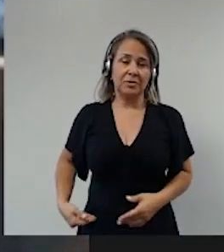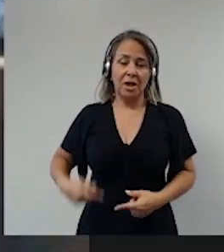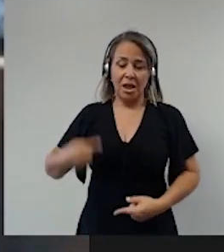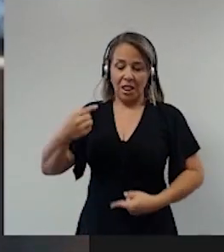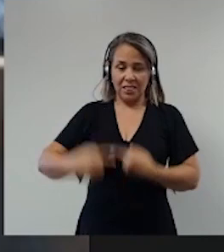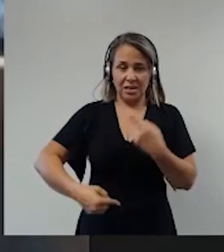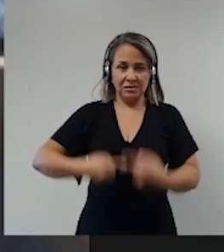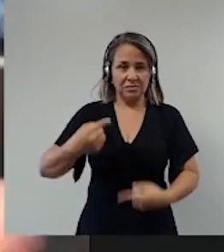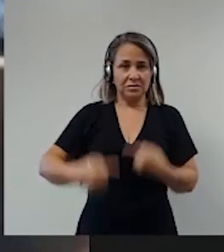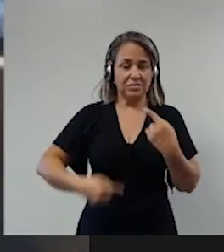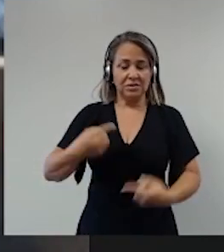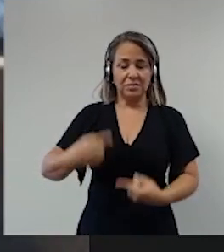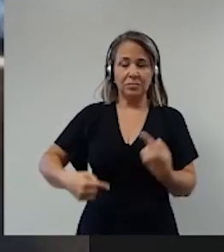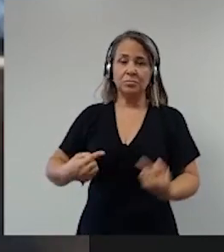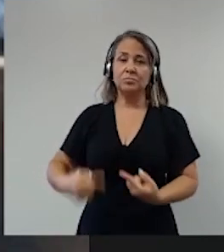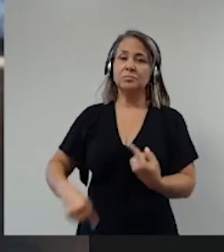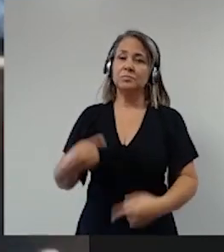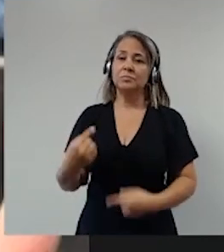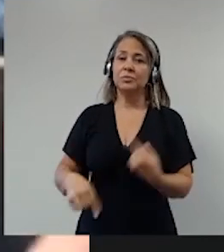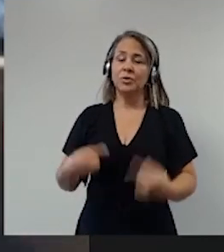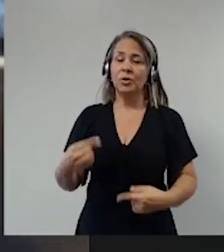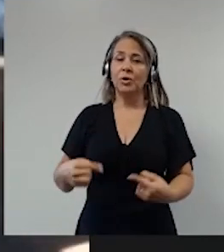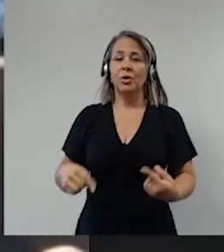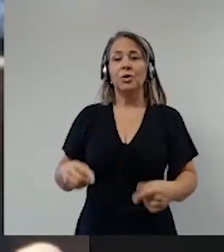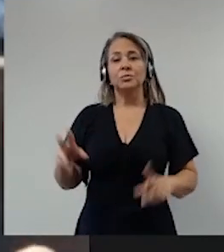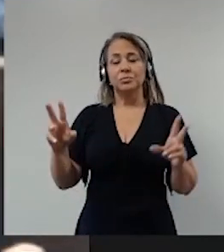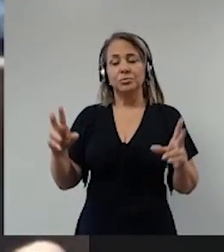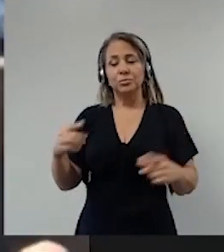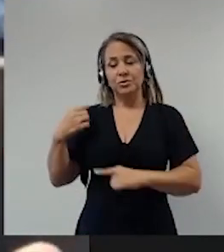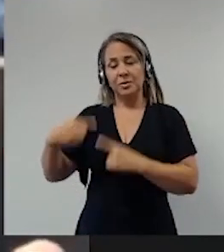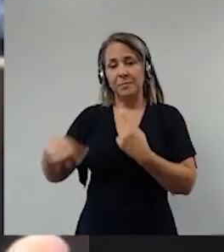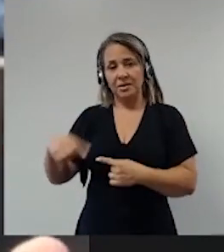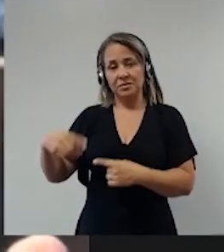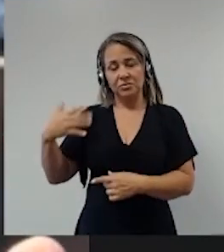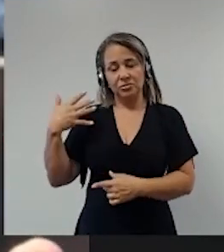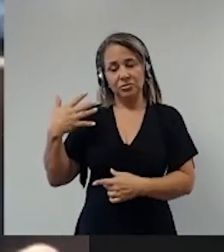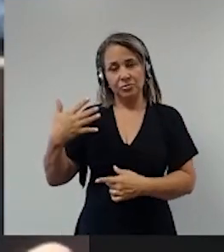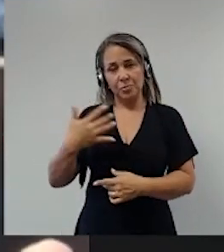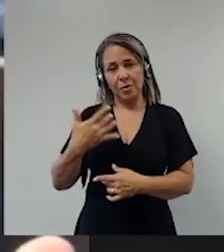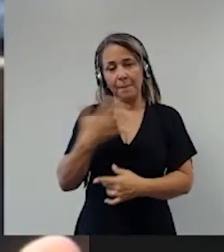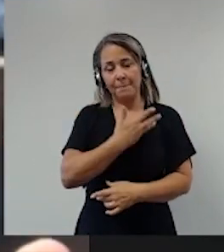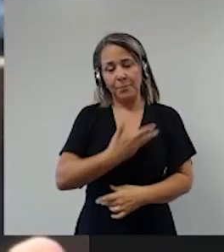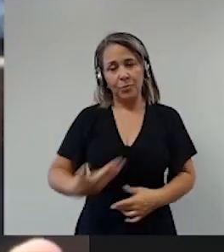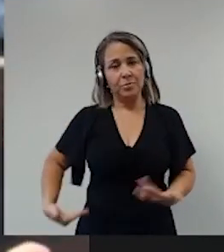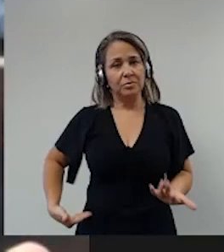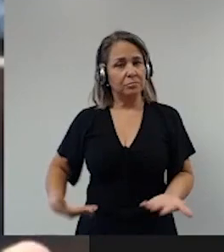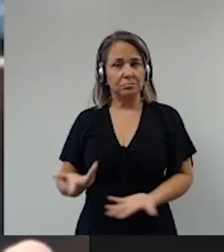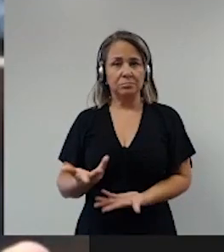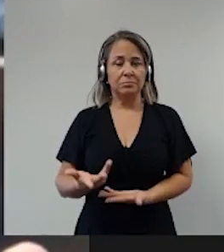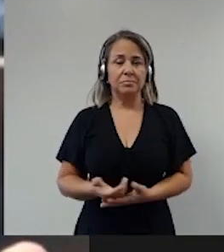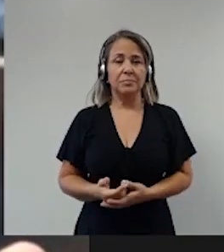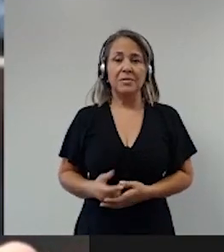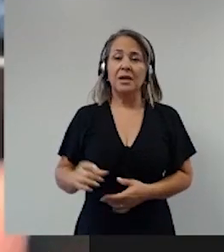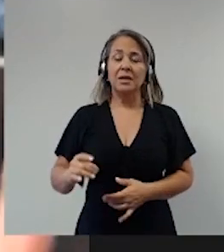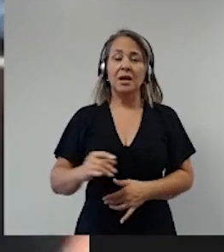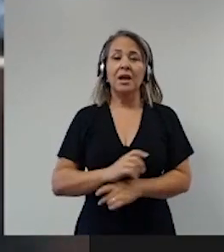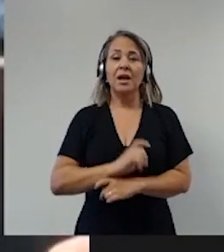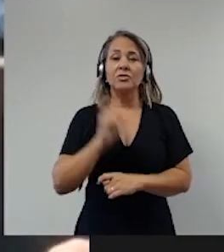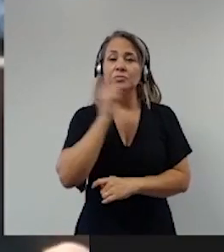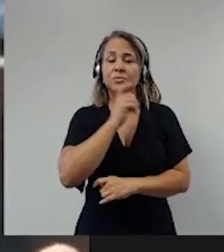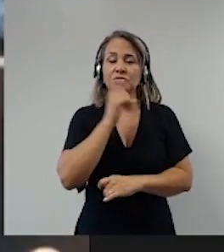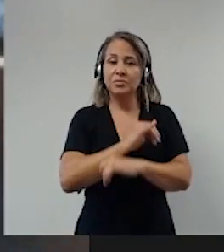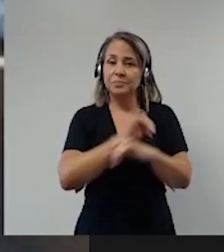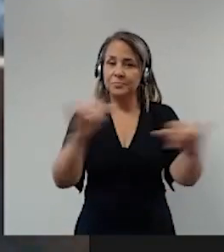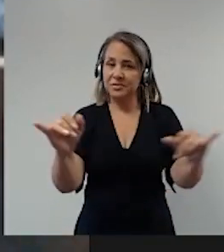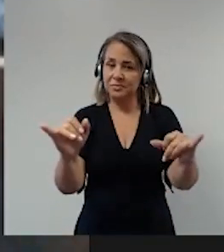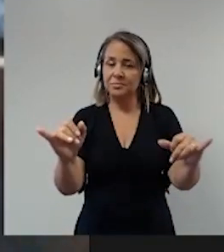do debate público, que são as chamadas hoje de fake news, que são nada mais, nada menos do que aquelas notícias